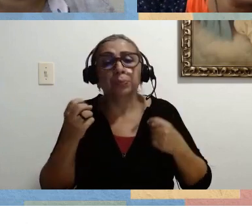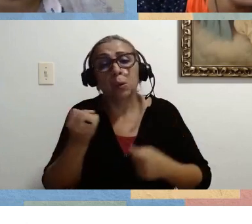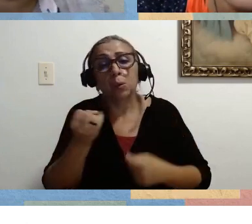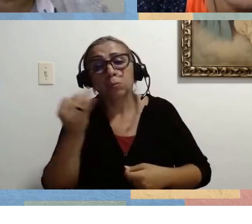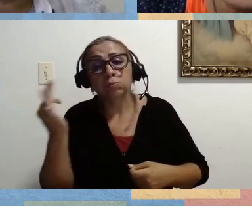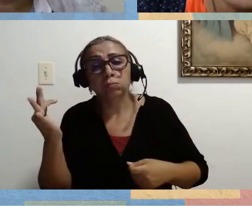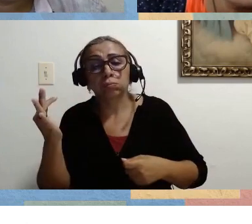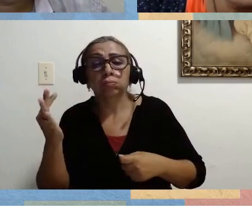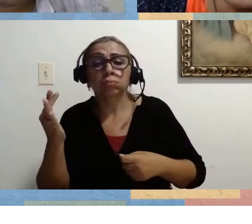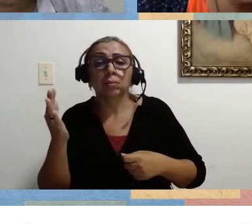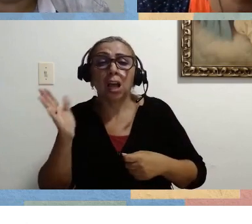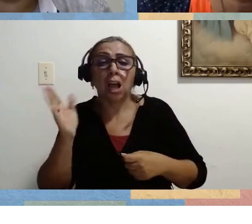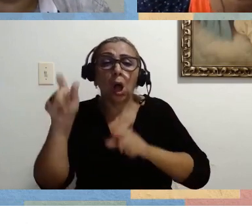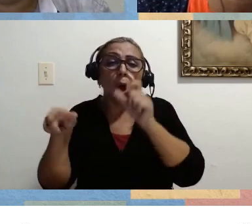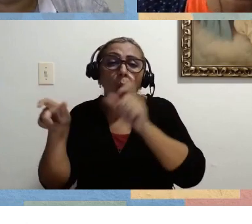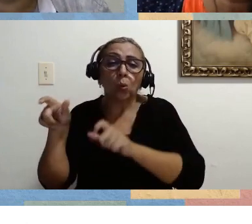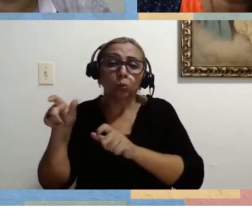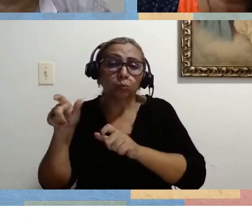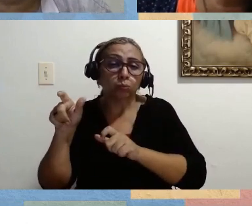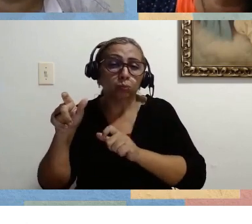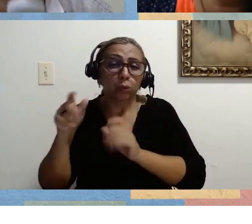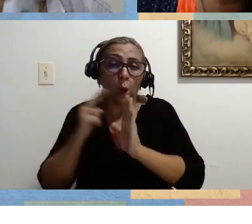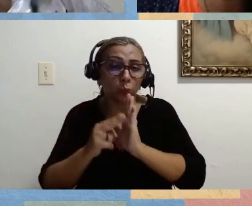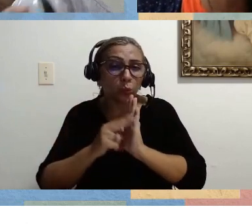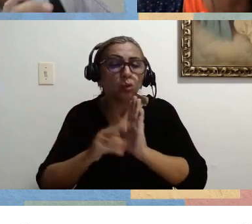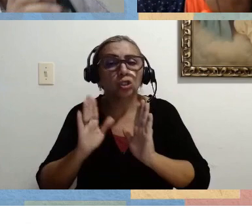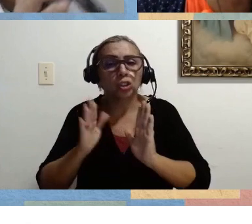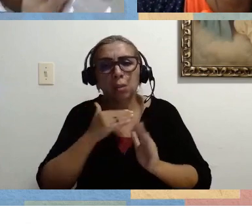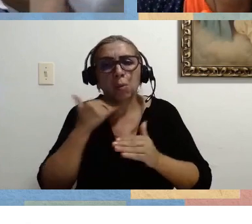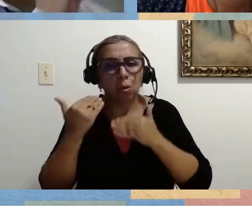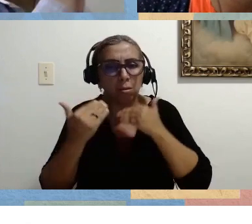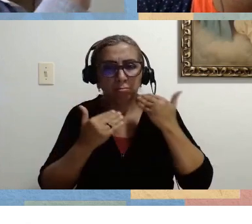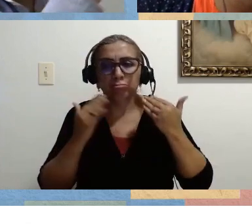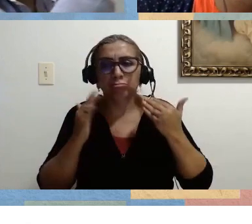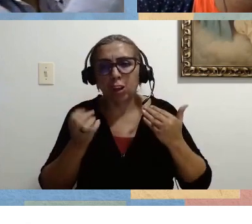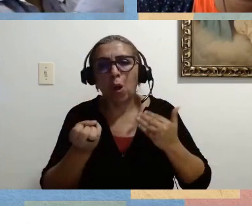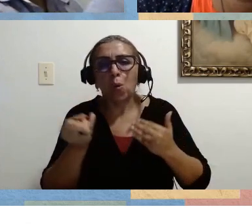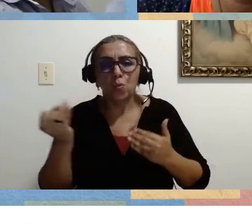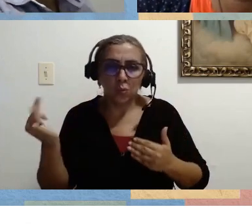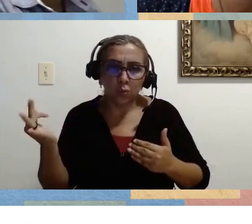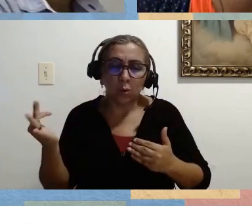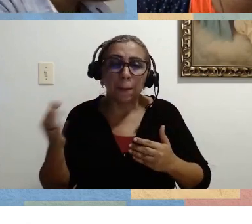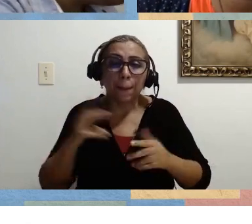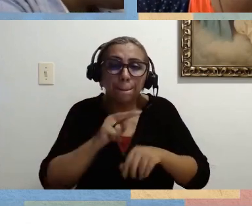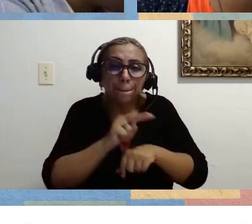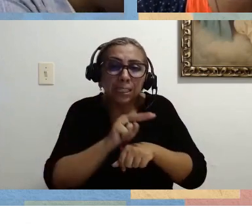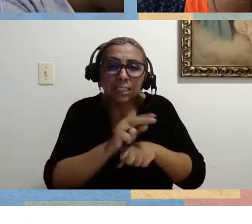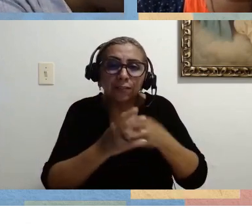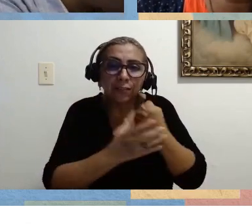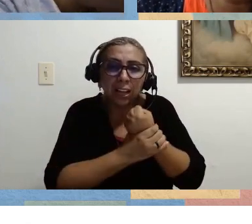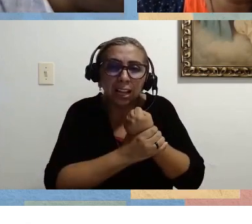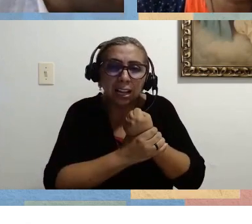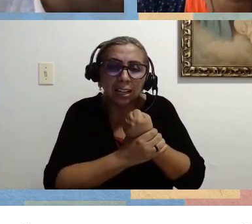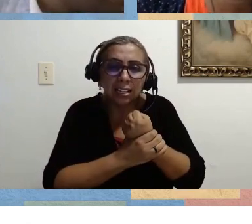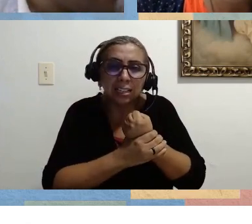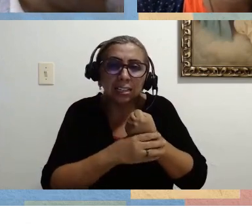são falecidos, né? Tem alguns autores já falecidos. E para preservar, sem disponibilizar. Então, você quer